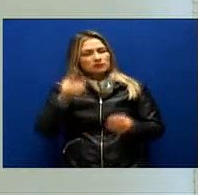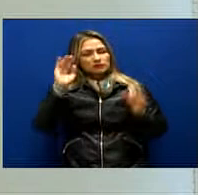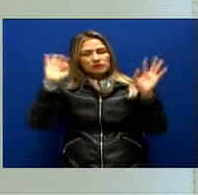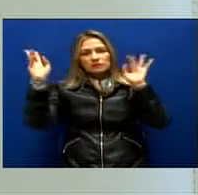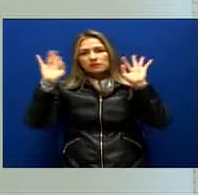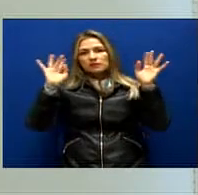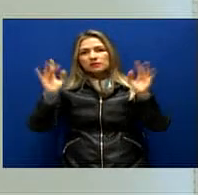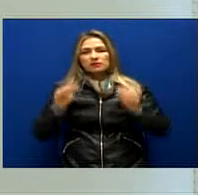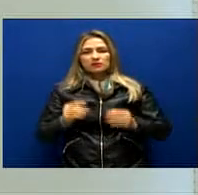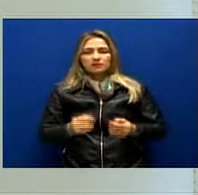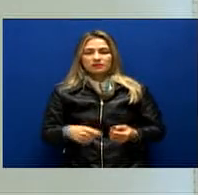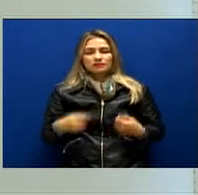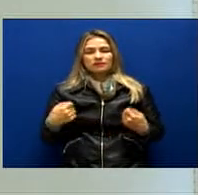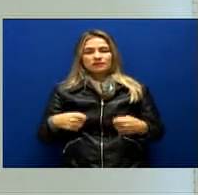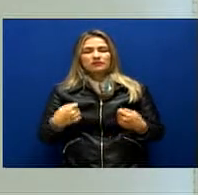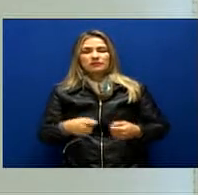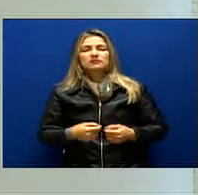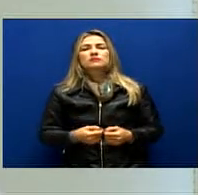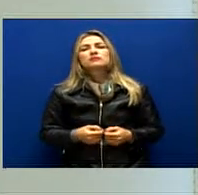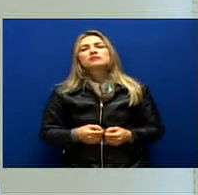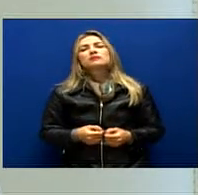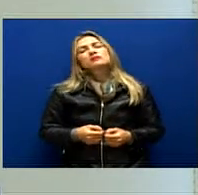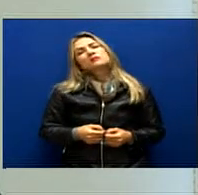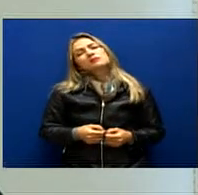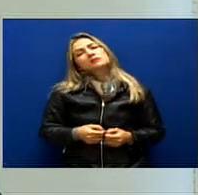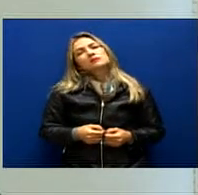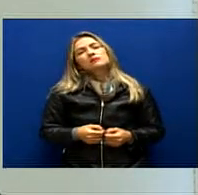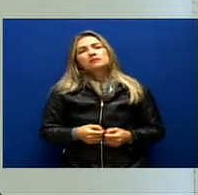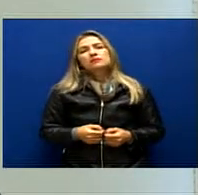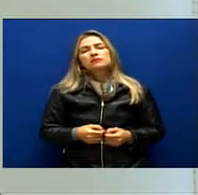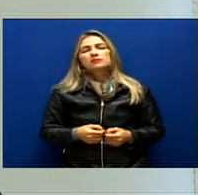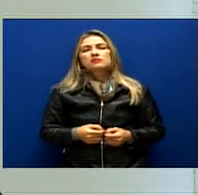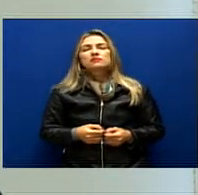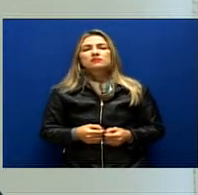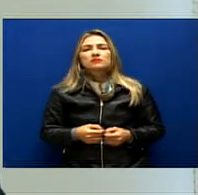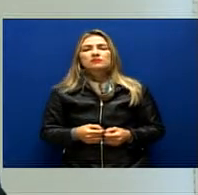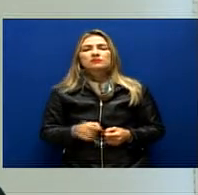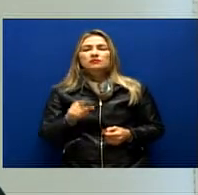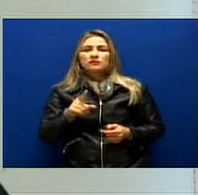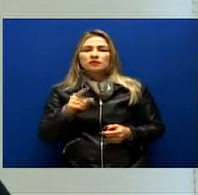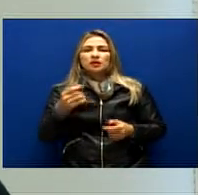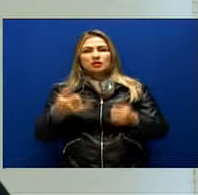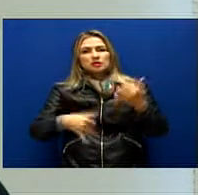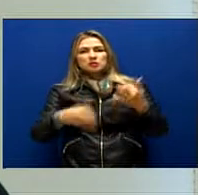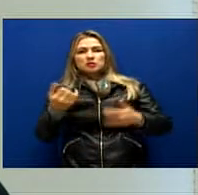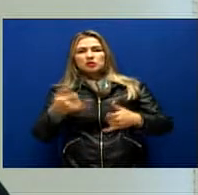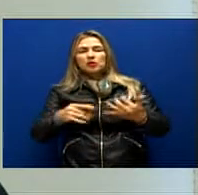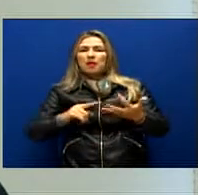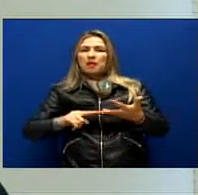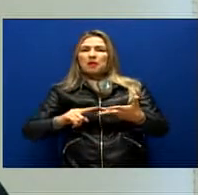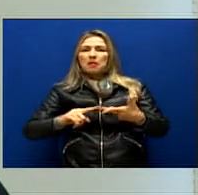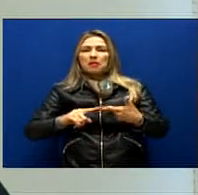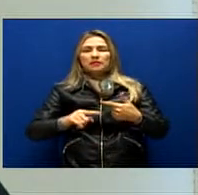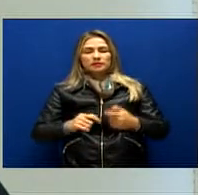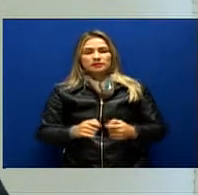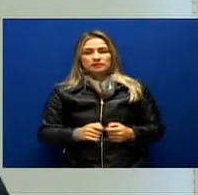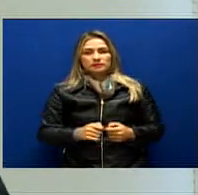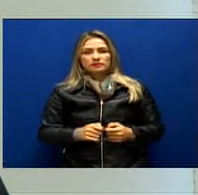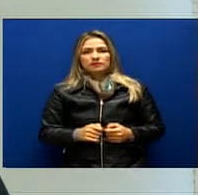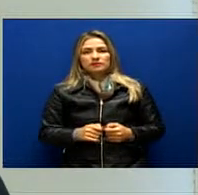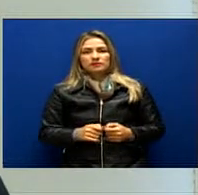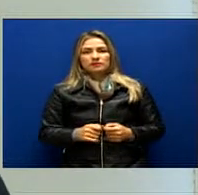segunda coisa, vereador, os argumentos que o senhor traz aqui. Por que não criar o dia da